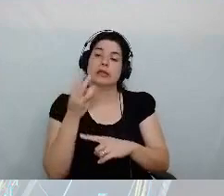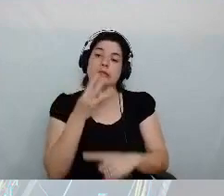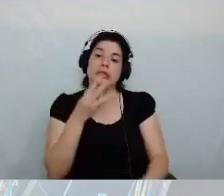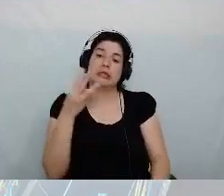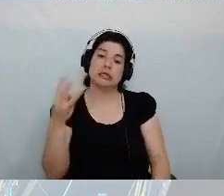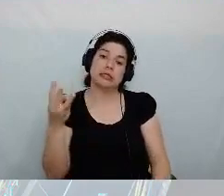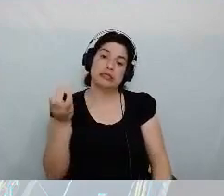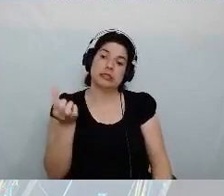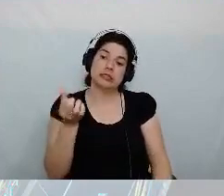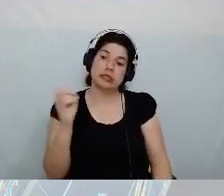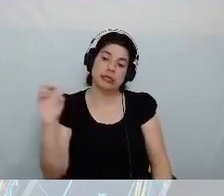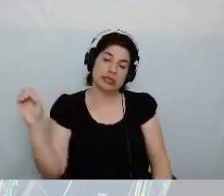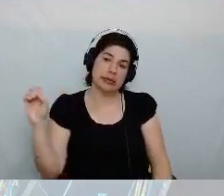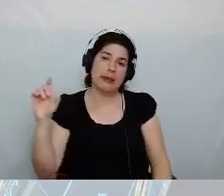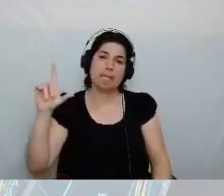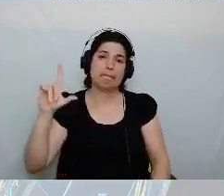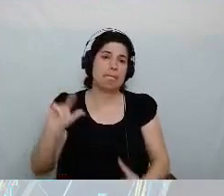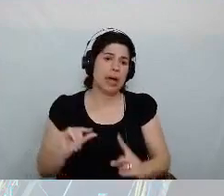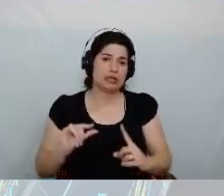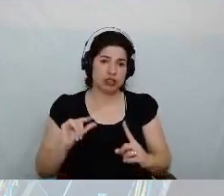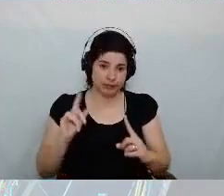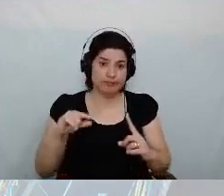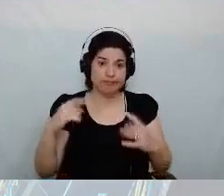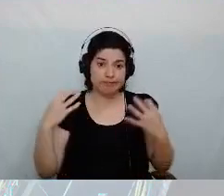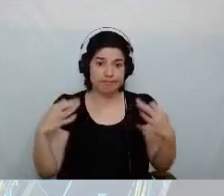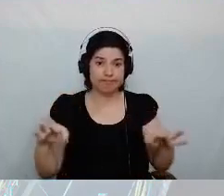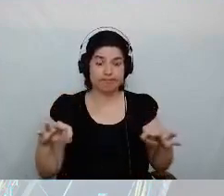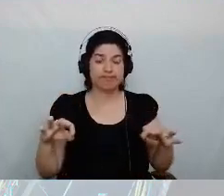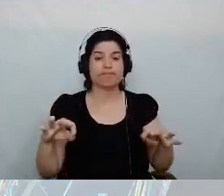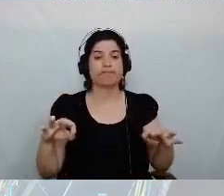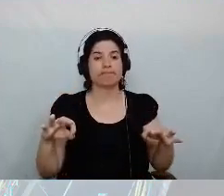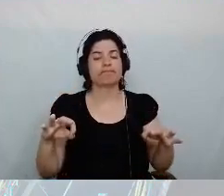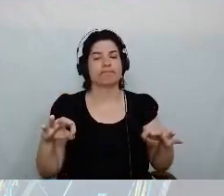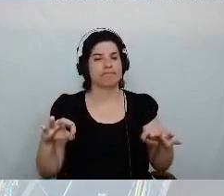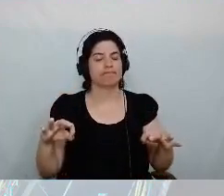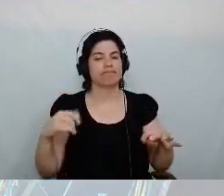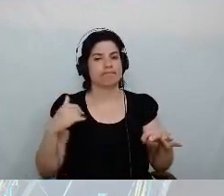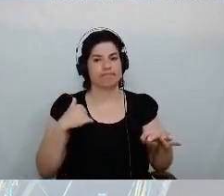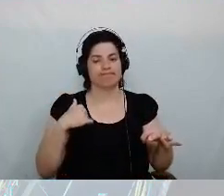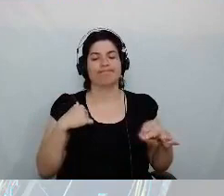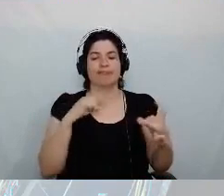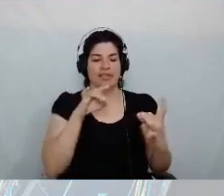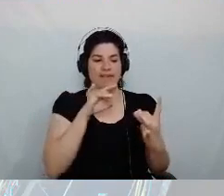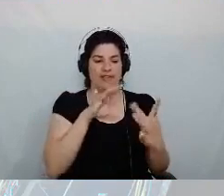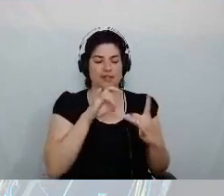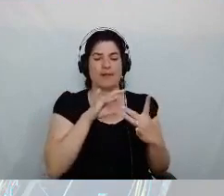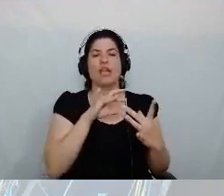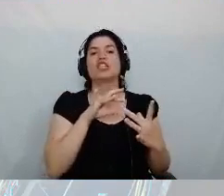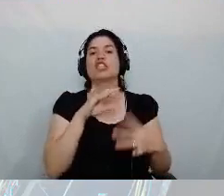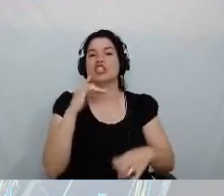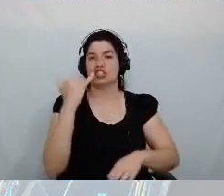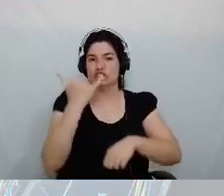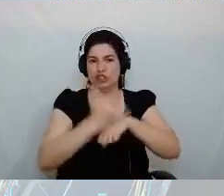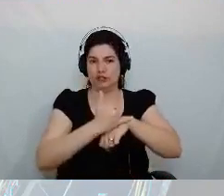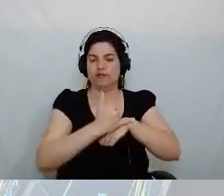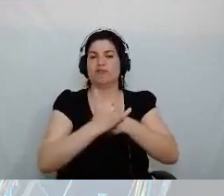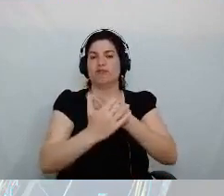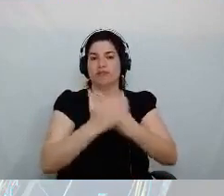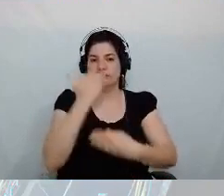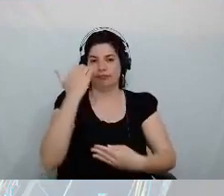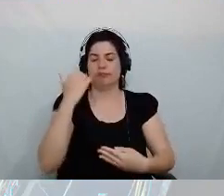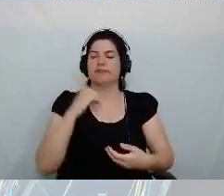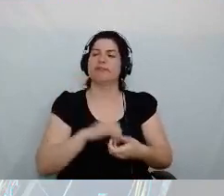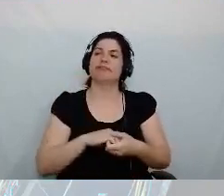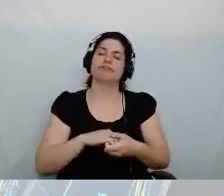33.600, que é a mais baixa. Certo? Uma vez eu tomei um feedback de um chefe. Meu chefe virou para mim e